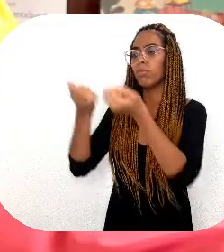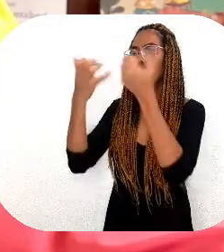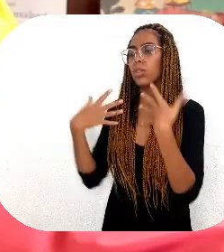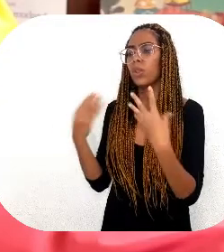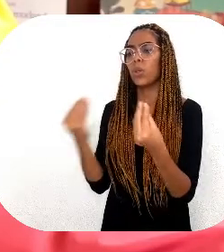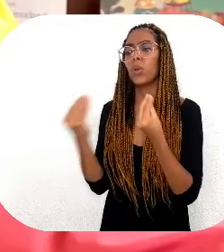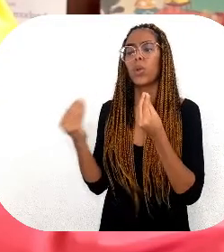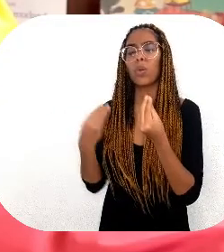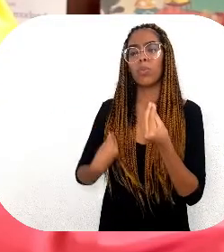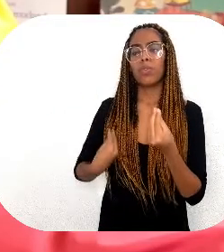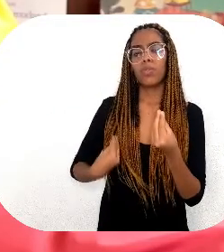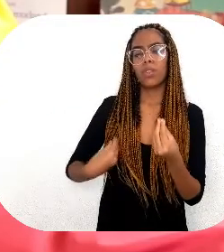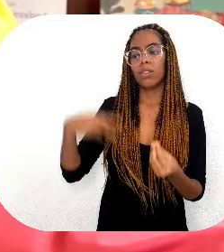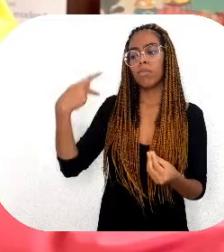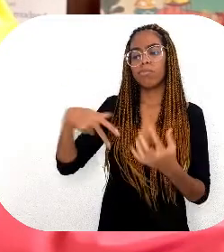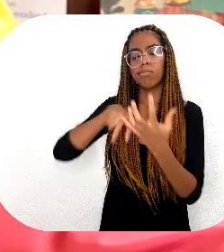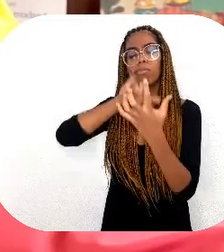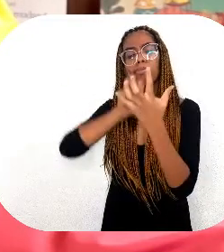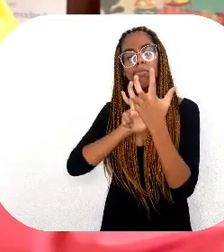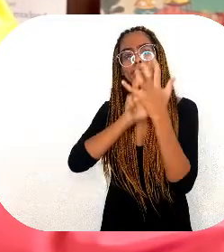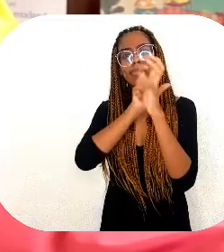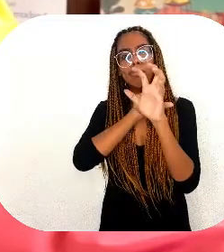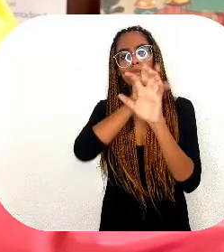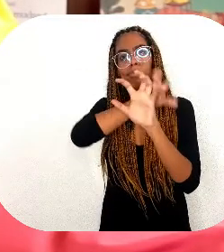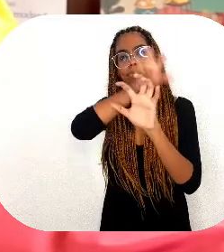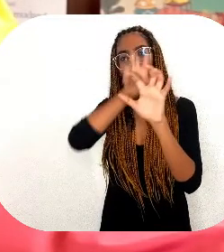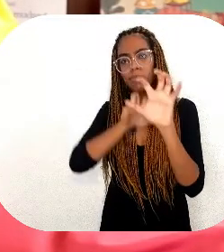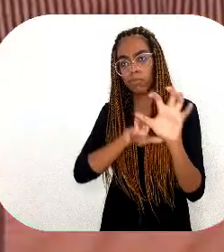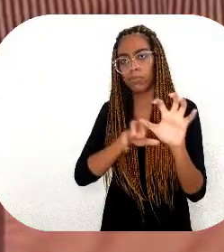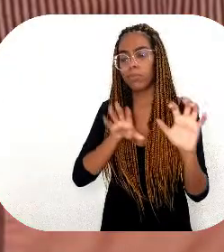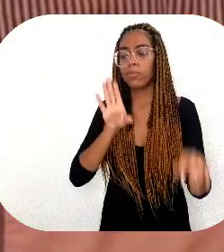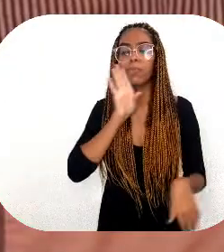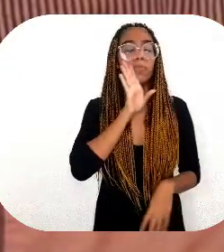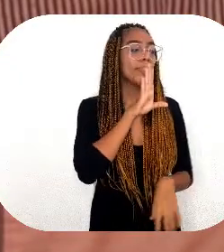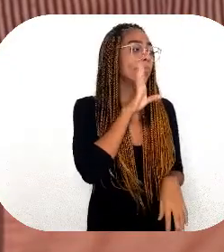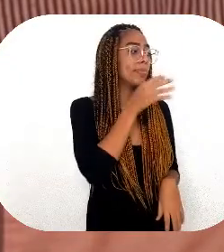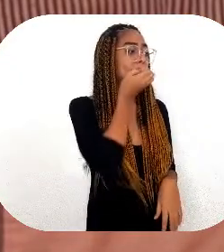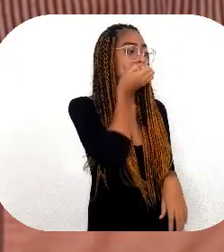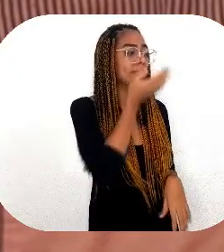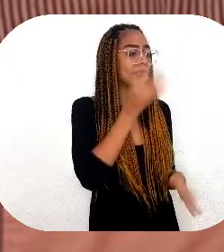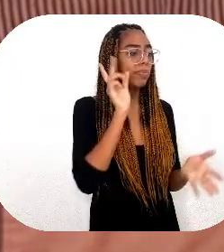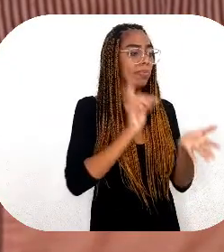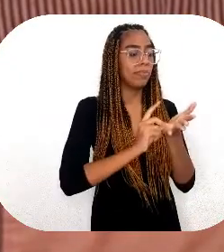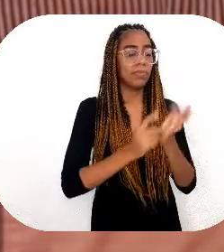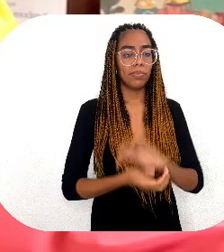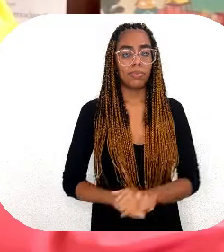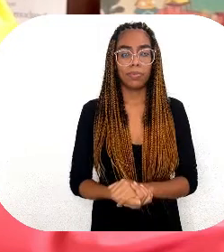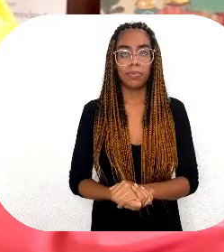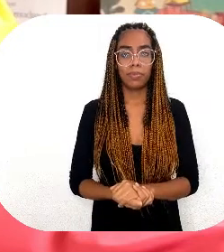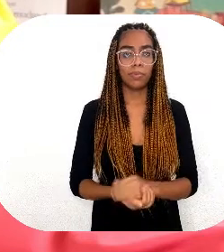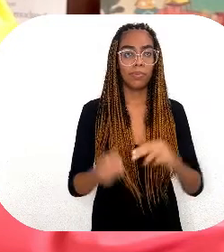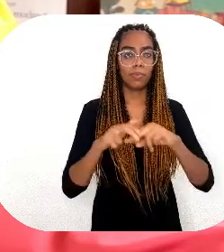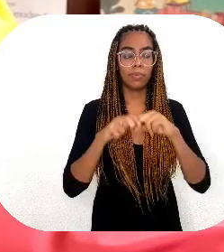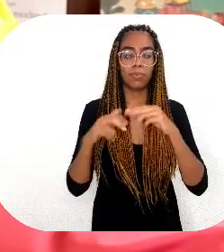lá, como é que é viver aí nesse galho? Você pula de galho em galho, é tão ágil. Ai, é muito bom, é bom mesmo. E